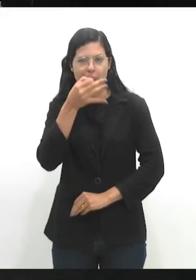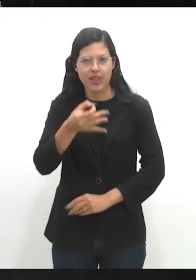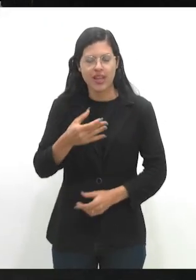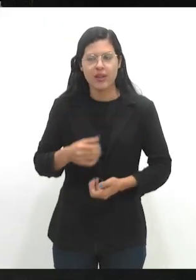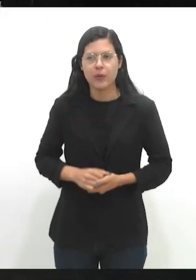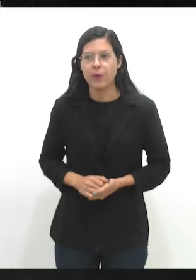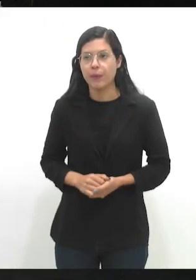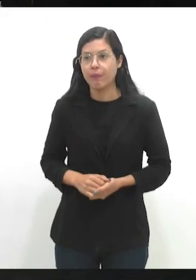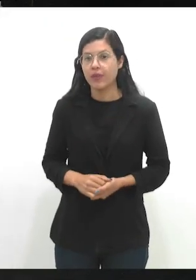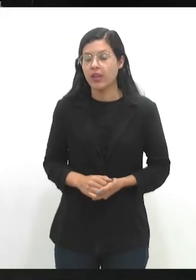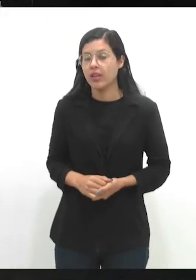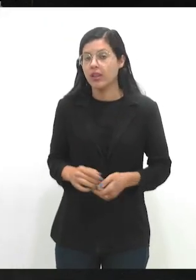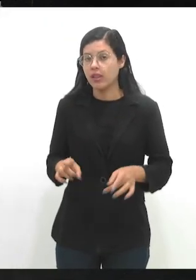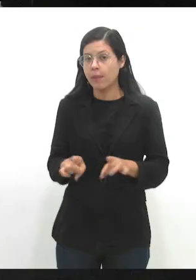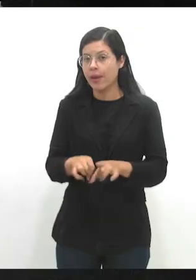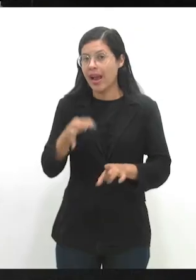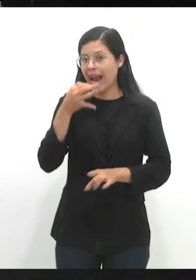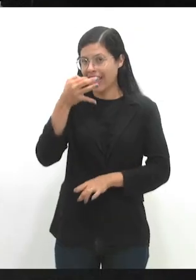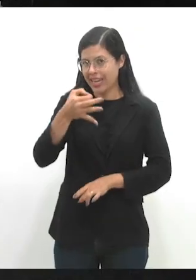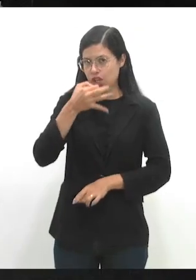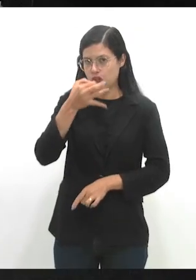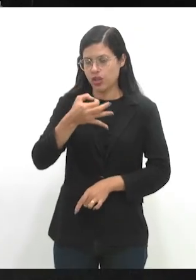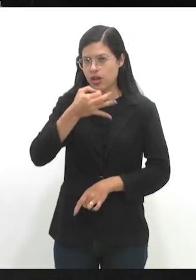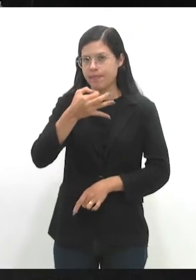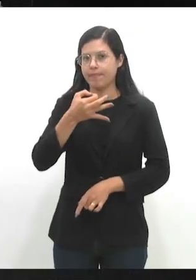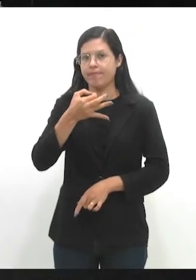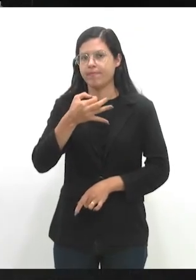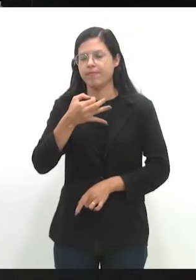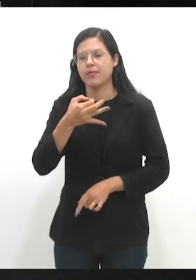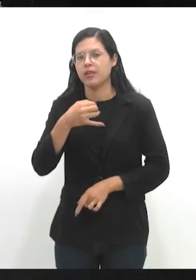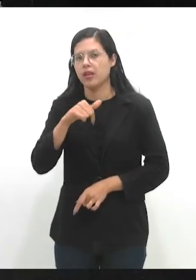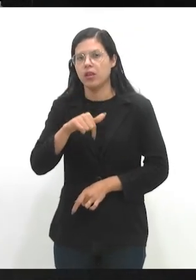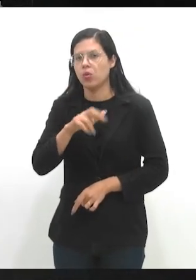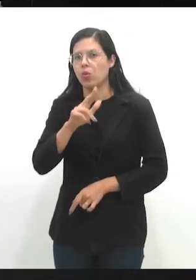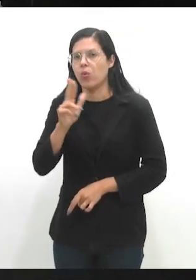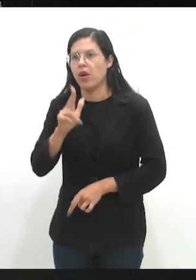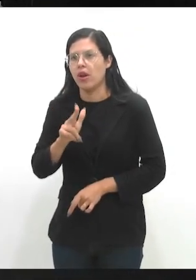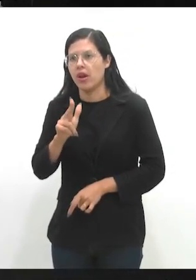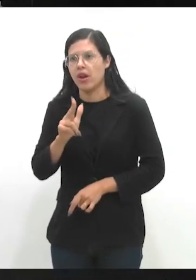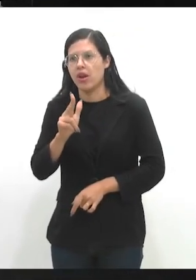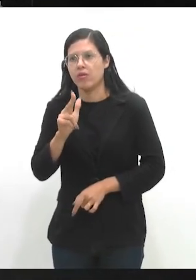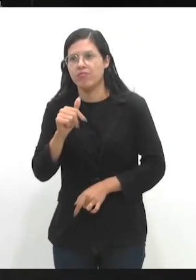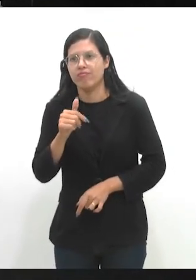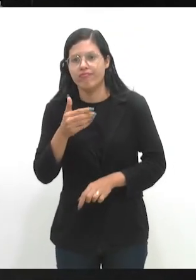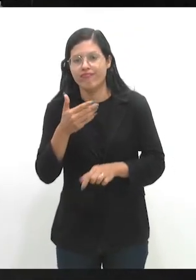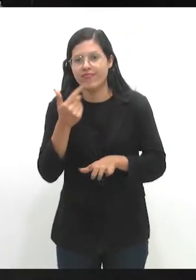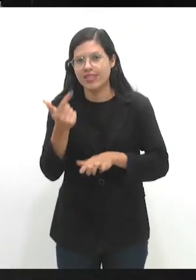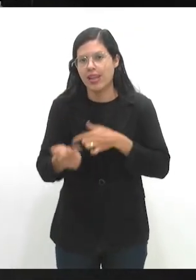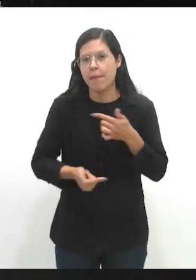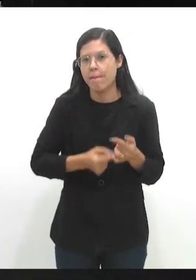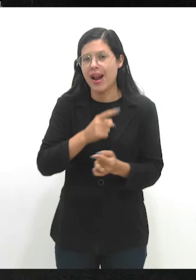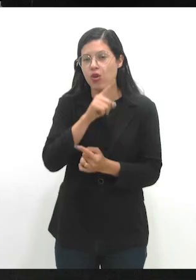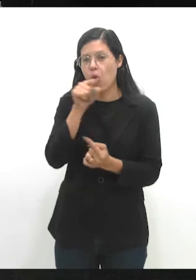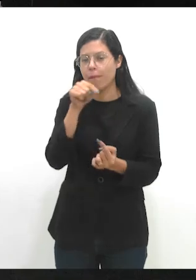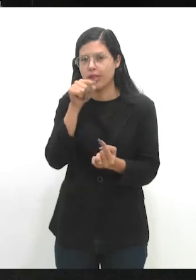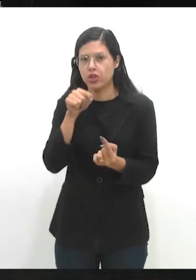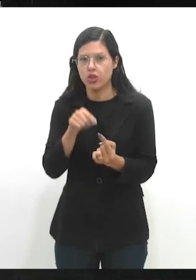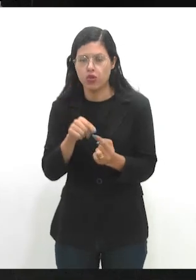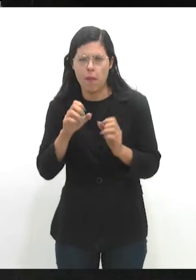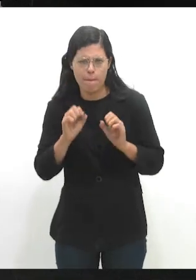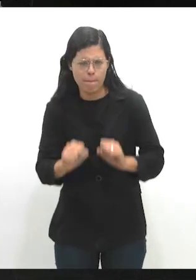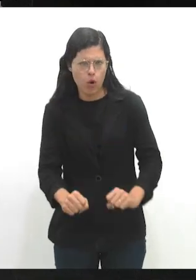a crítica é um ofício objetivo. Você pode até apontar